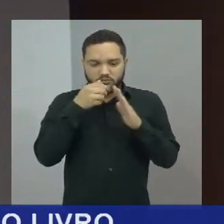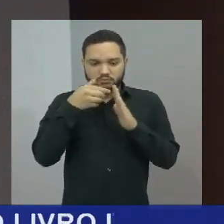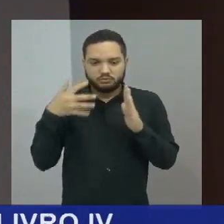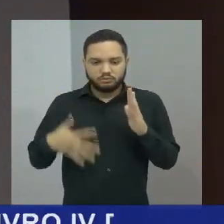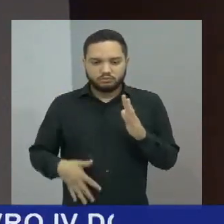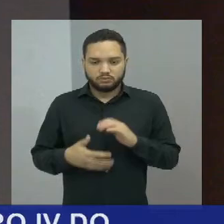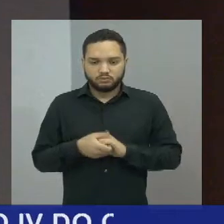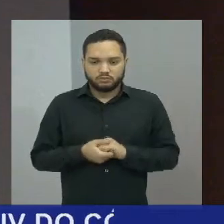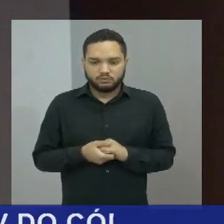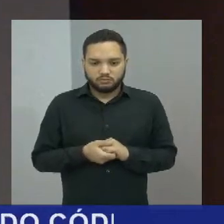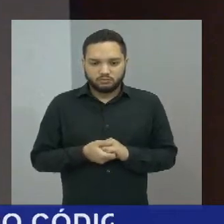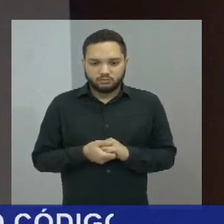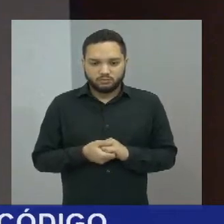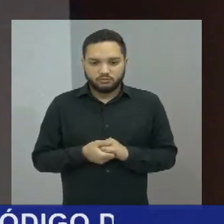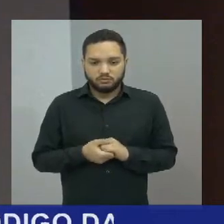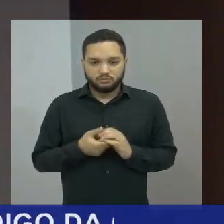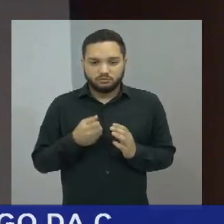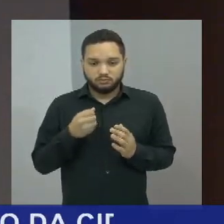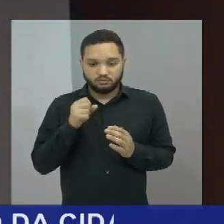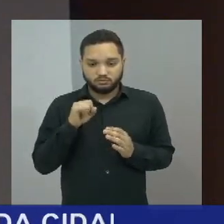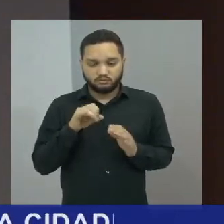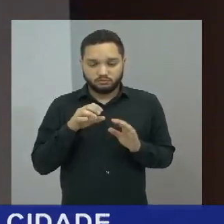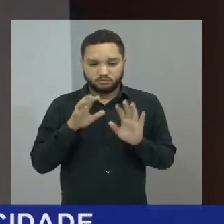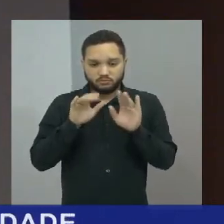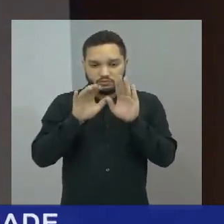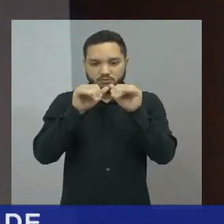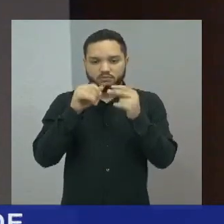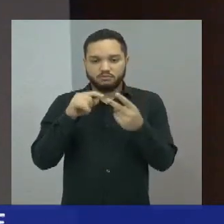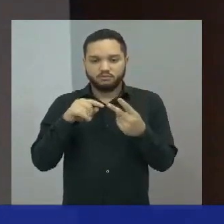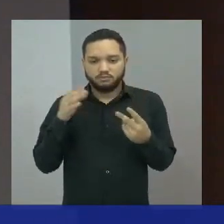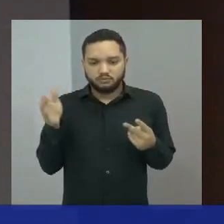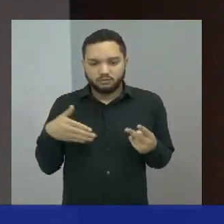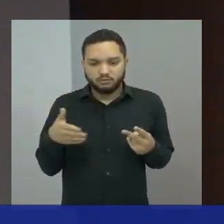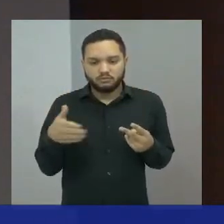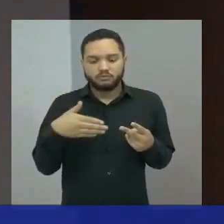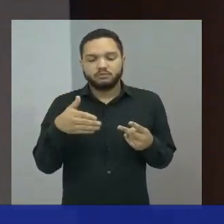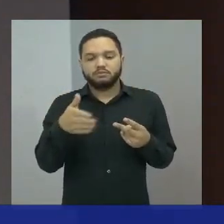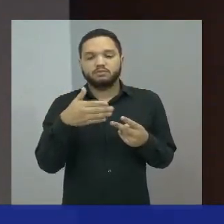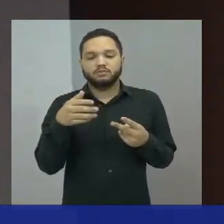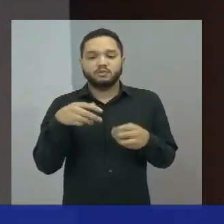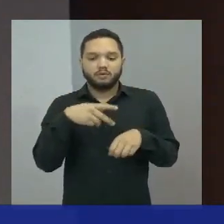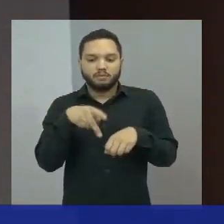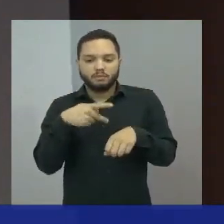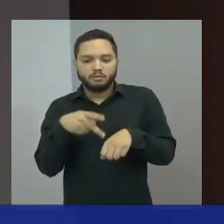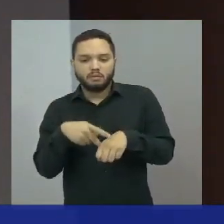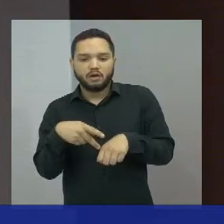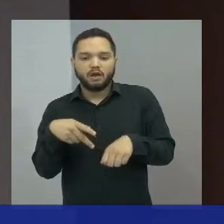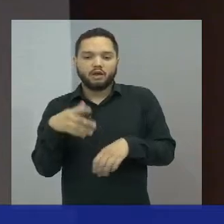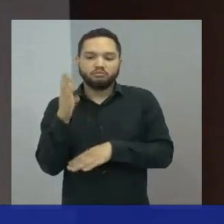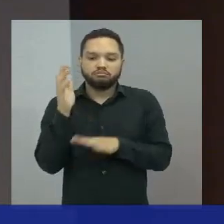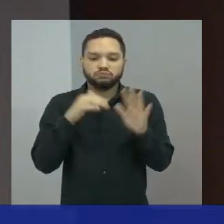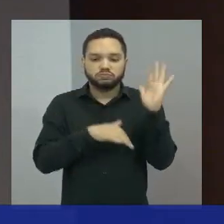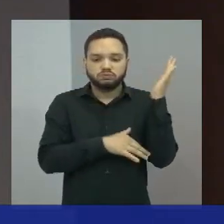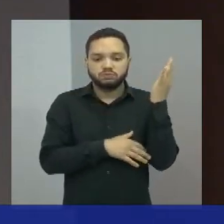ó, é uma infração capturar aves ou peixes nos parques, praças ou jardins públicos. E é